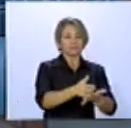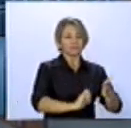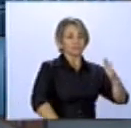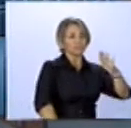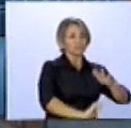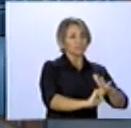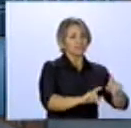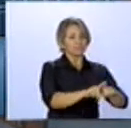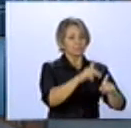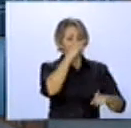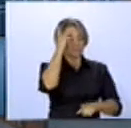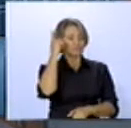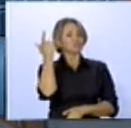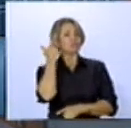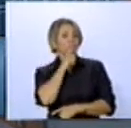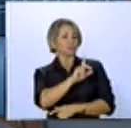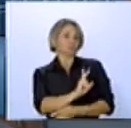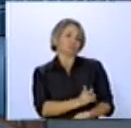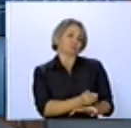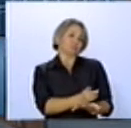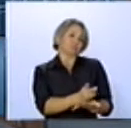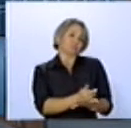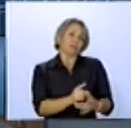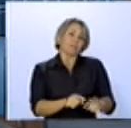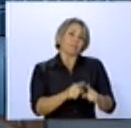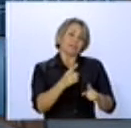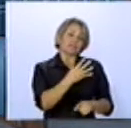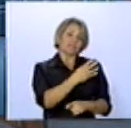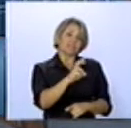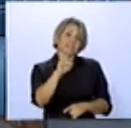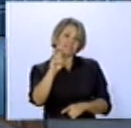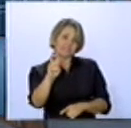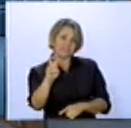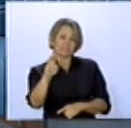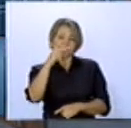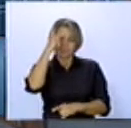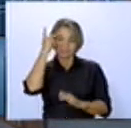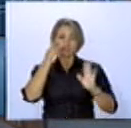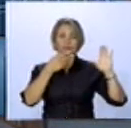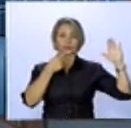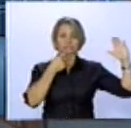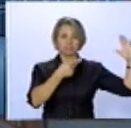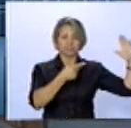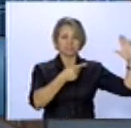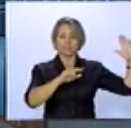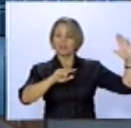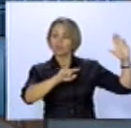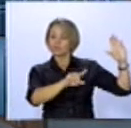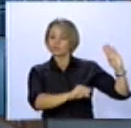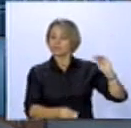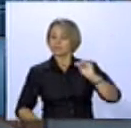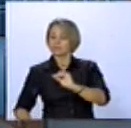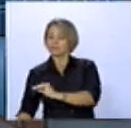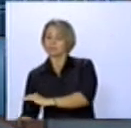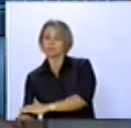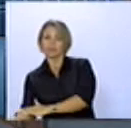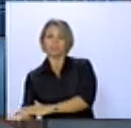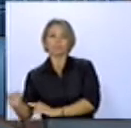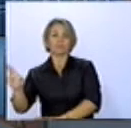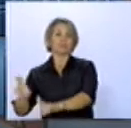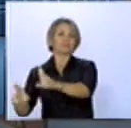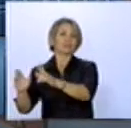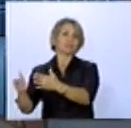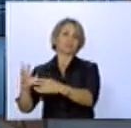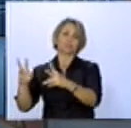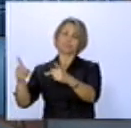naturais continuarão porém com 55% será para 45% eram Fundão a ser utilizado por todos